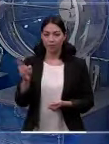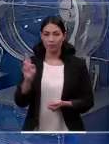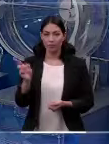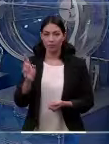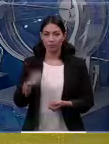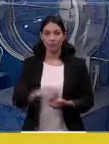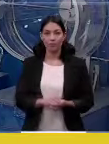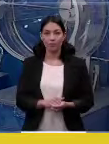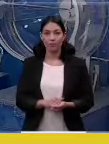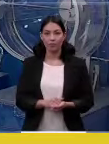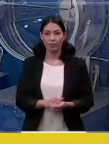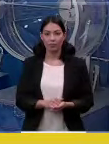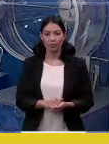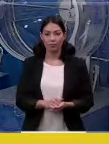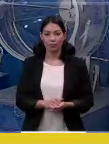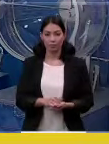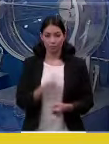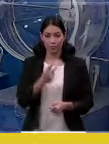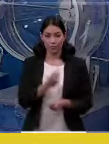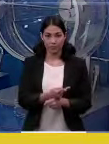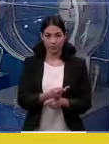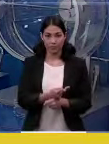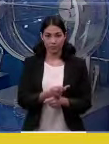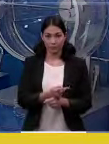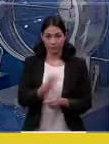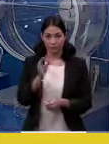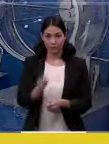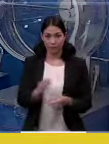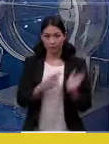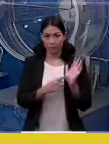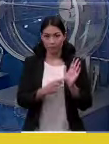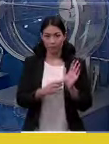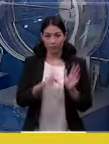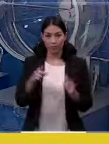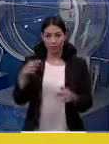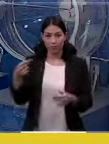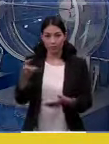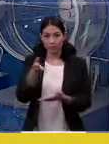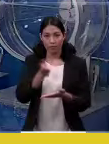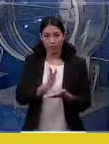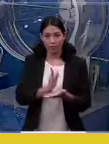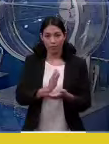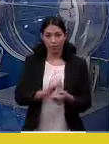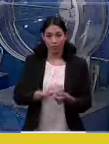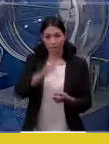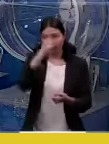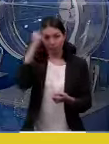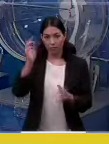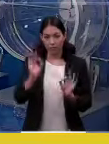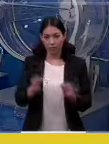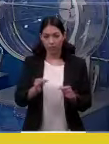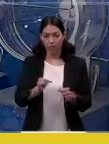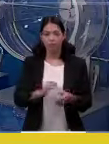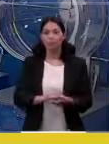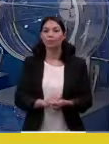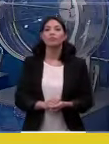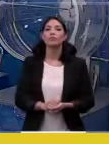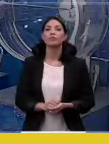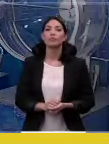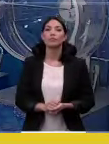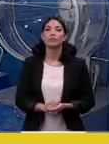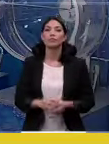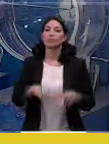R$ 700 mil, sendo que o valor exato será divulgado logo após o rateio entre as apostas vencedoras dos prêmios fixos. Vamos lembrar rapidinho as